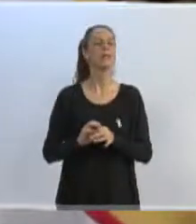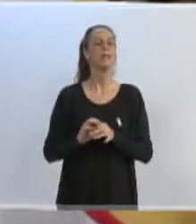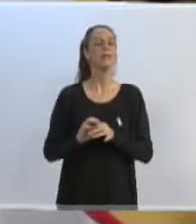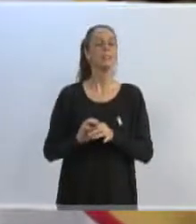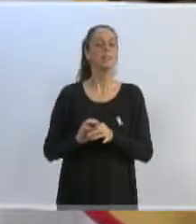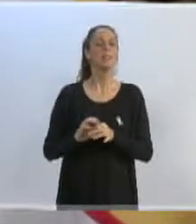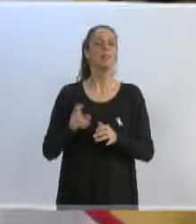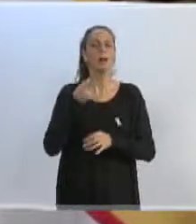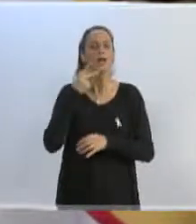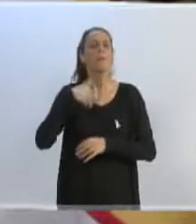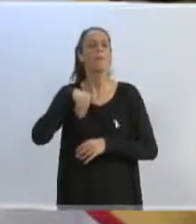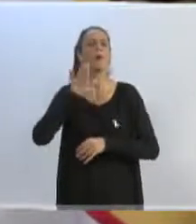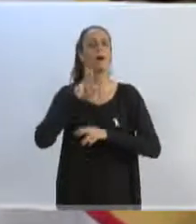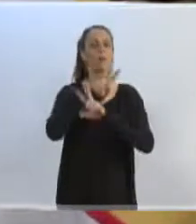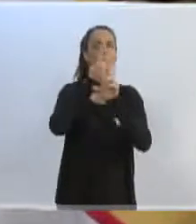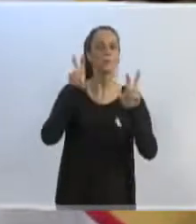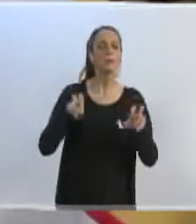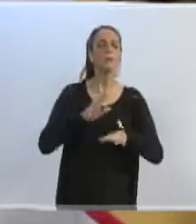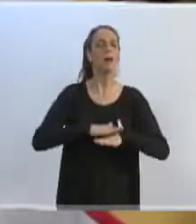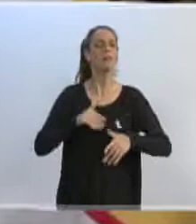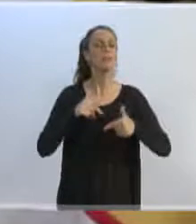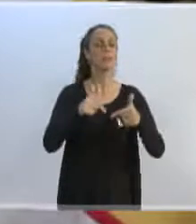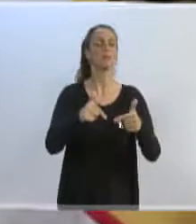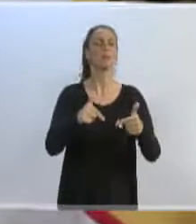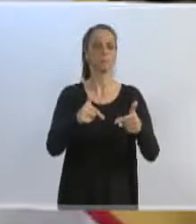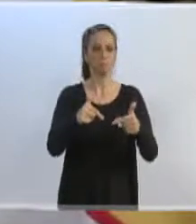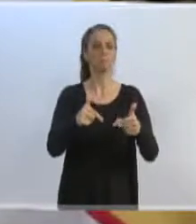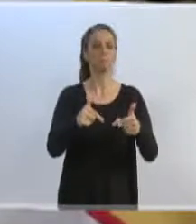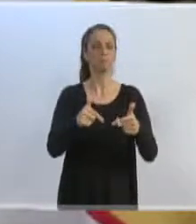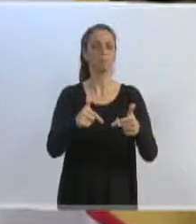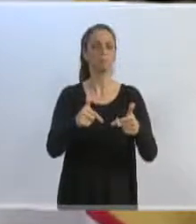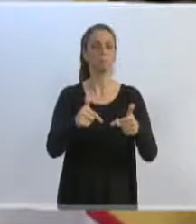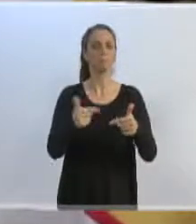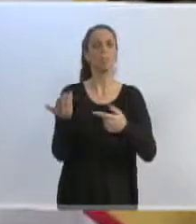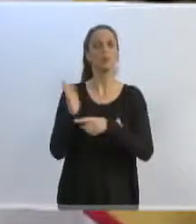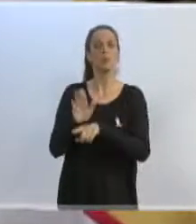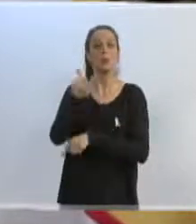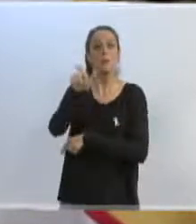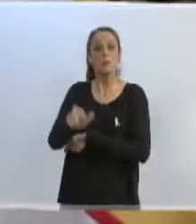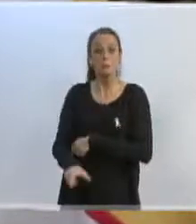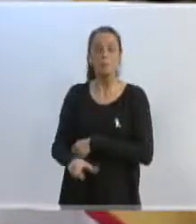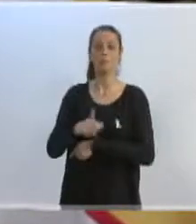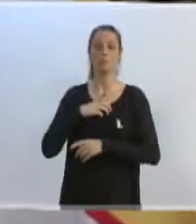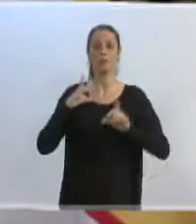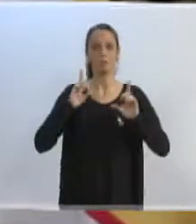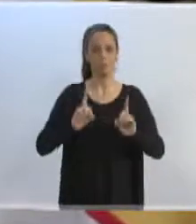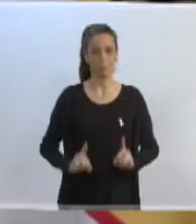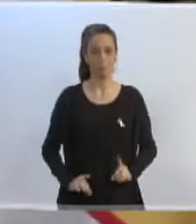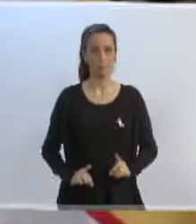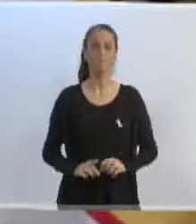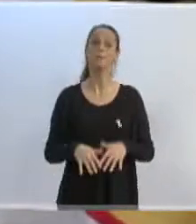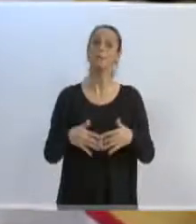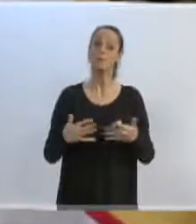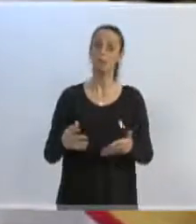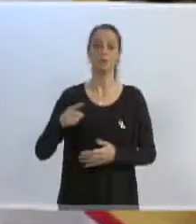ressaltando, né, as ações afirmativas em prol das pessoas com deficiência.